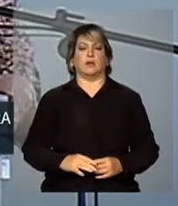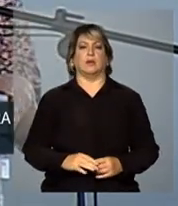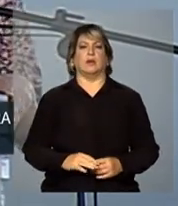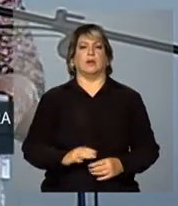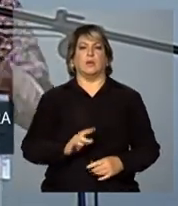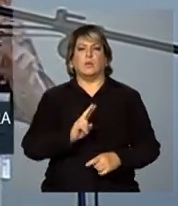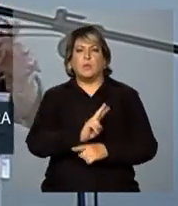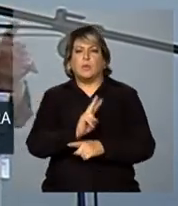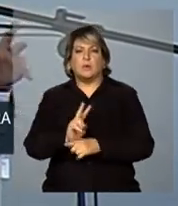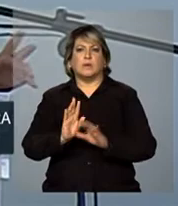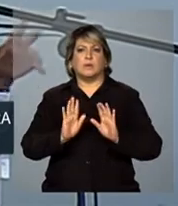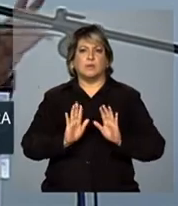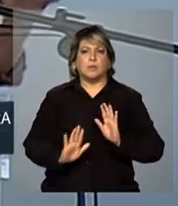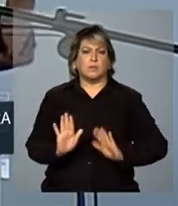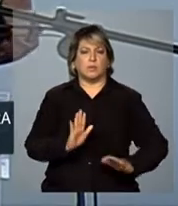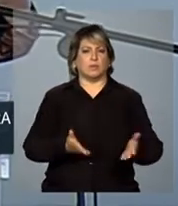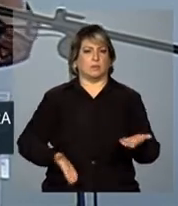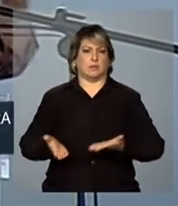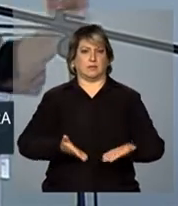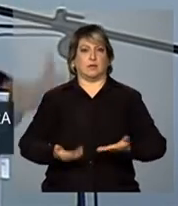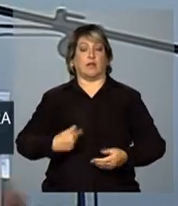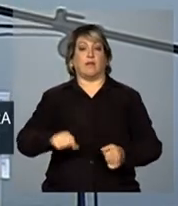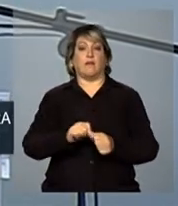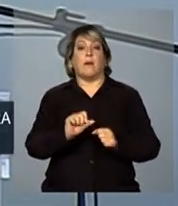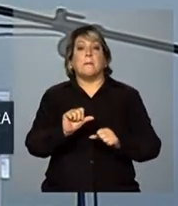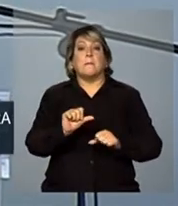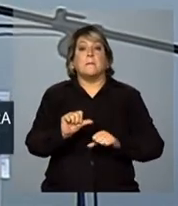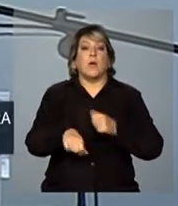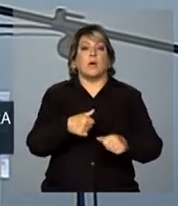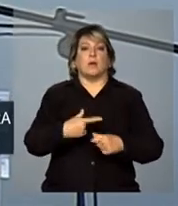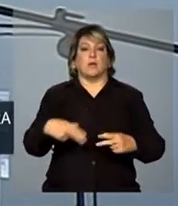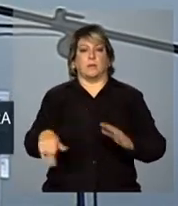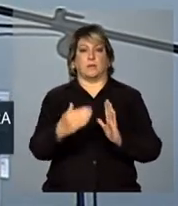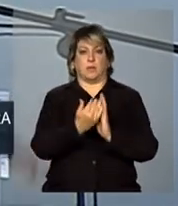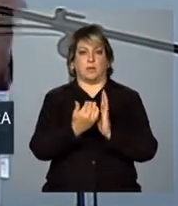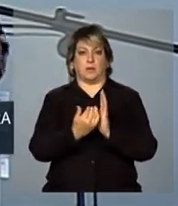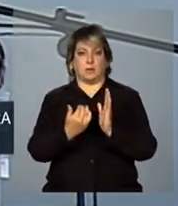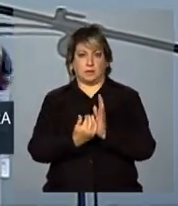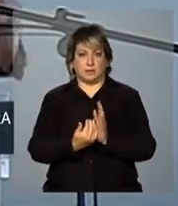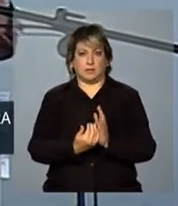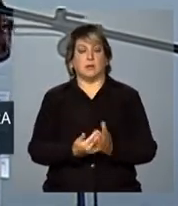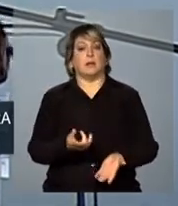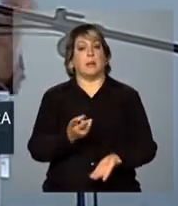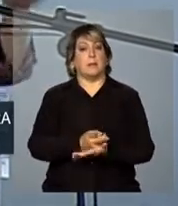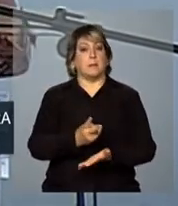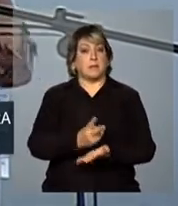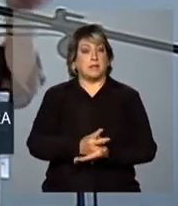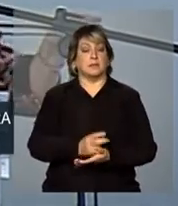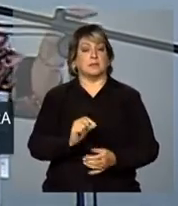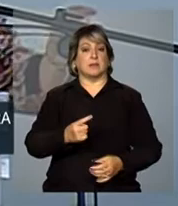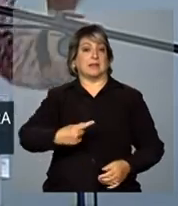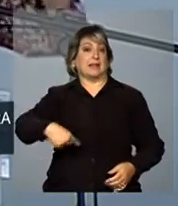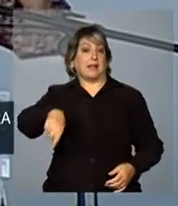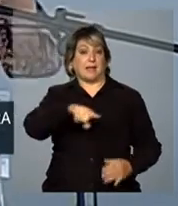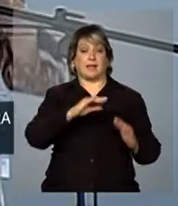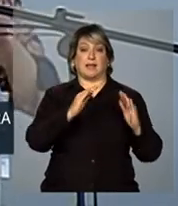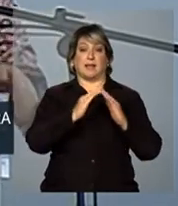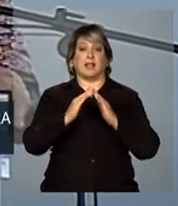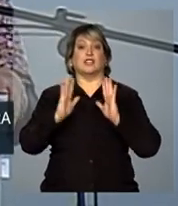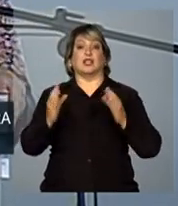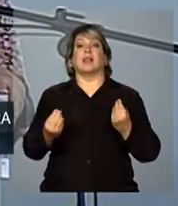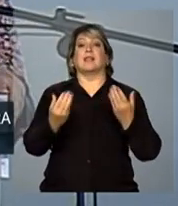cuidasse para que a gente fizesse uma modificação no programa, mesmo naquelas casas